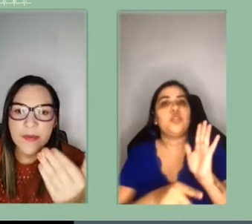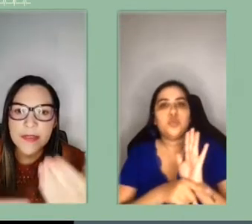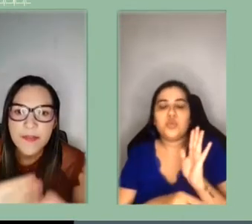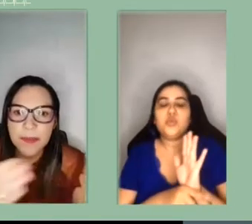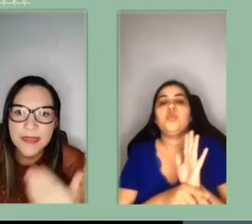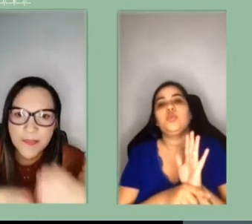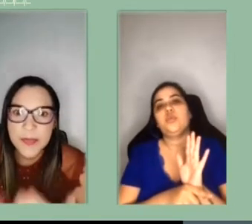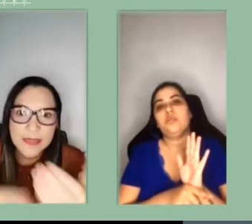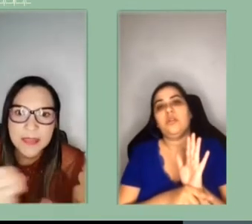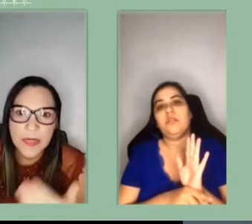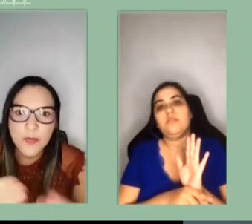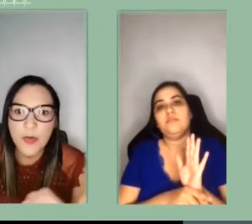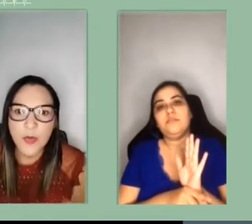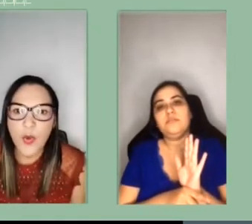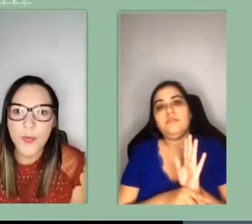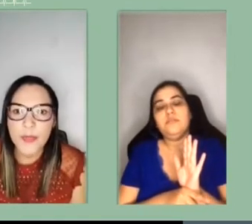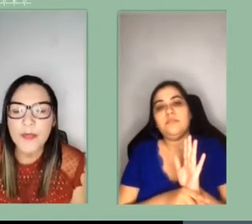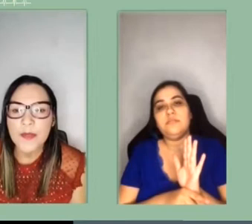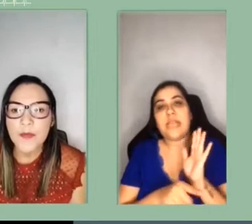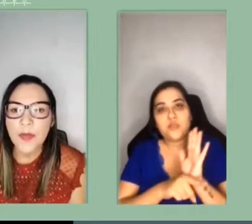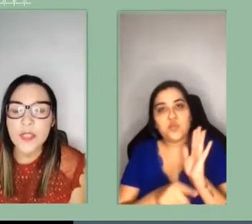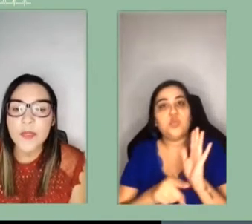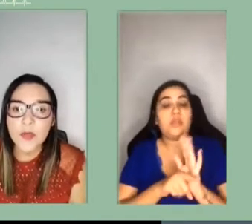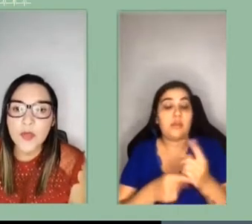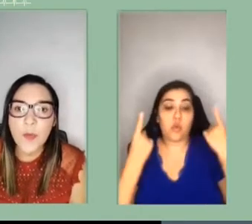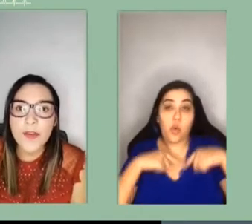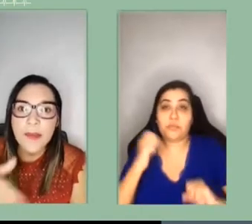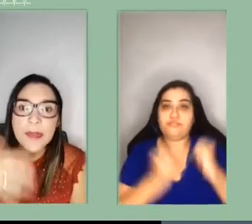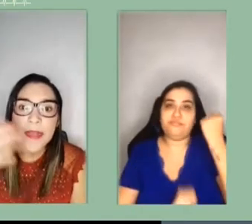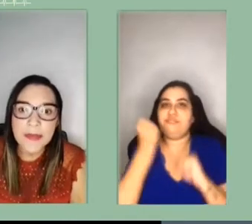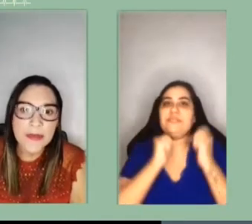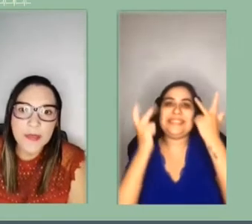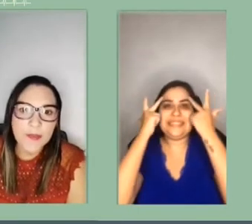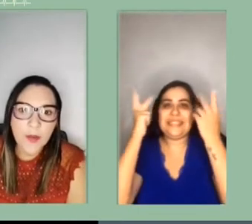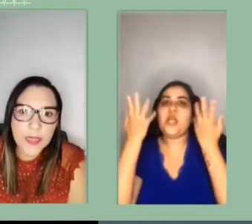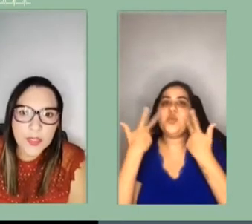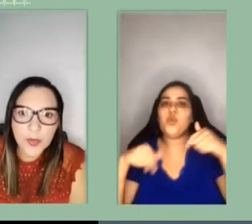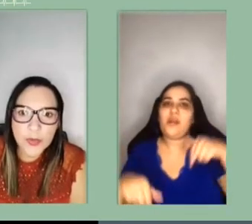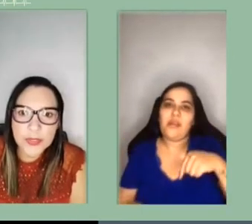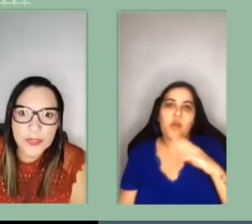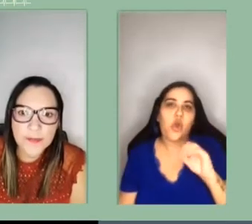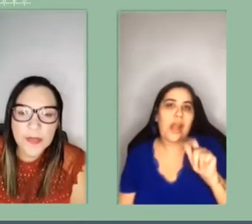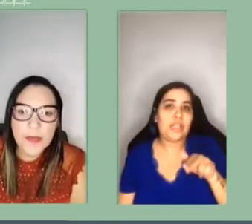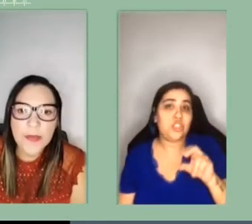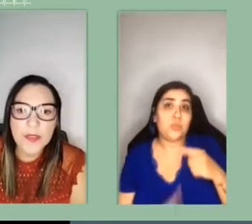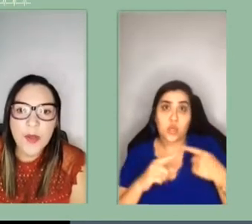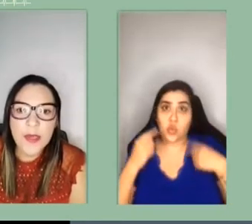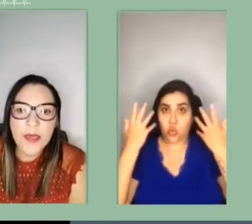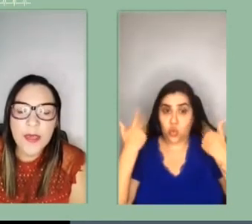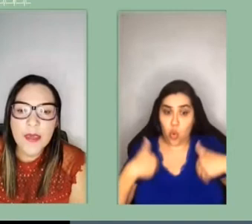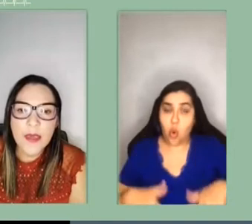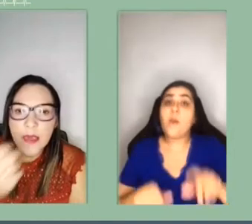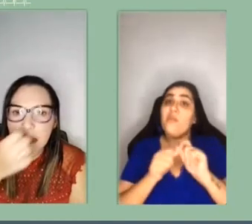essa fabricação natural do corpo, né? Do colágeno. Porque o nosso corpo, ele fabrica colágeno todo dia. Mas